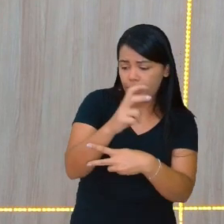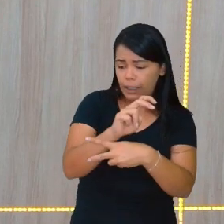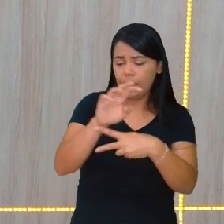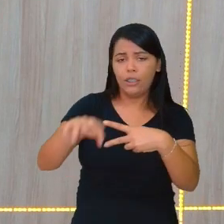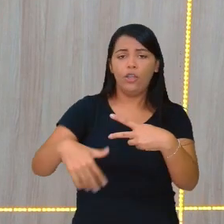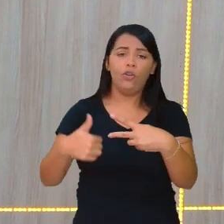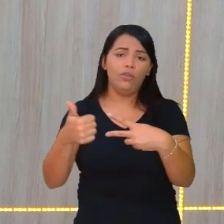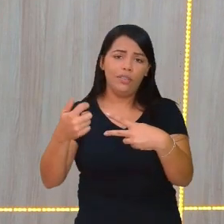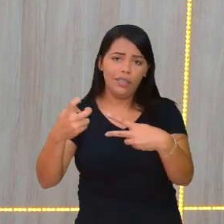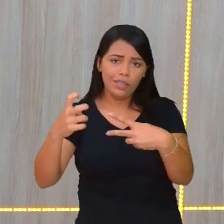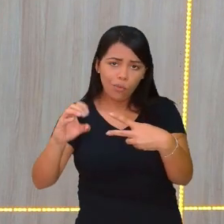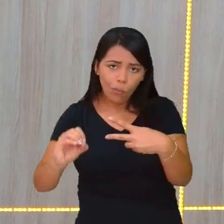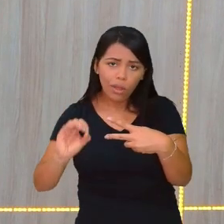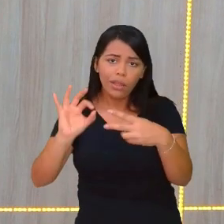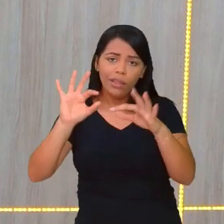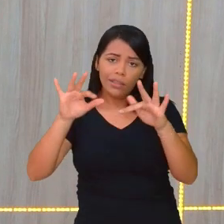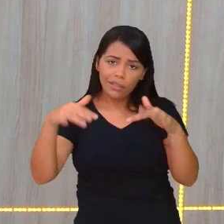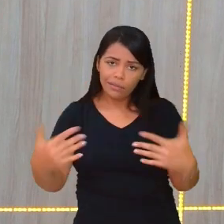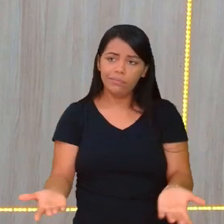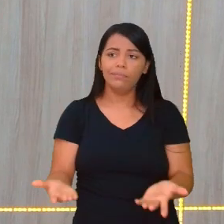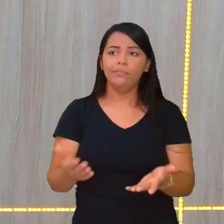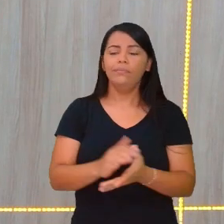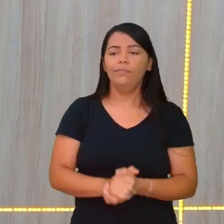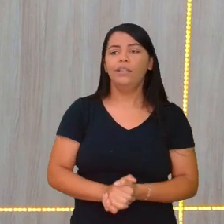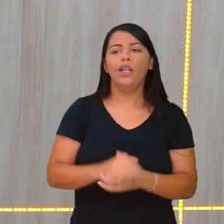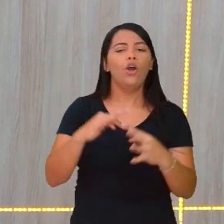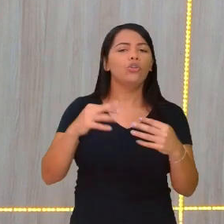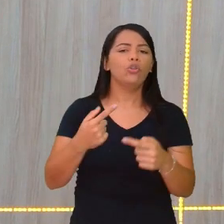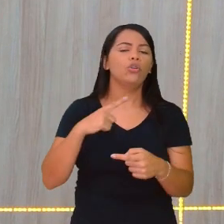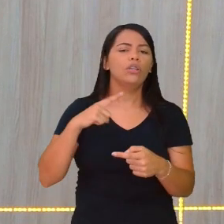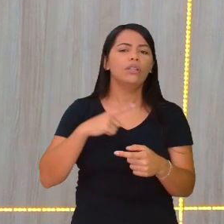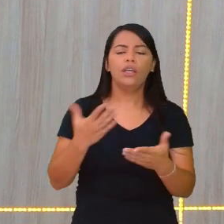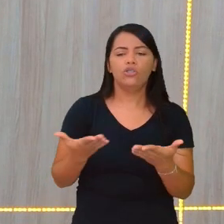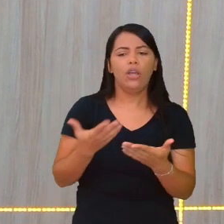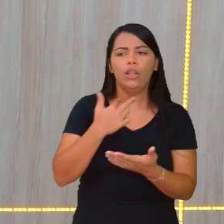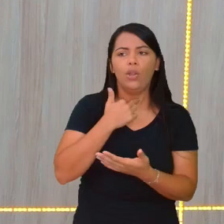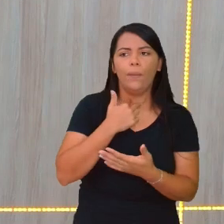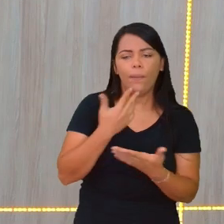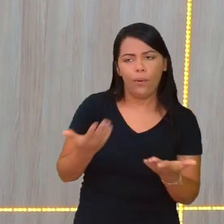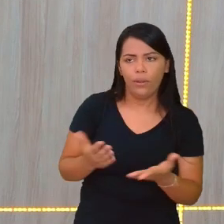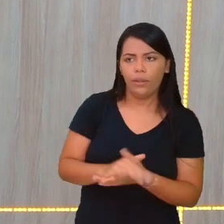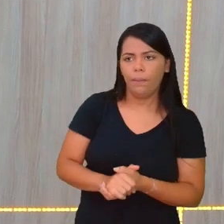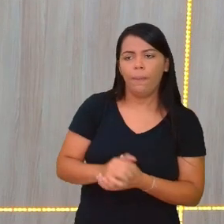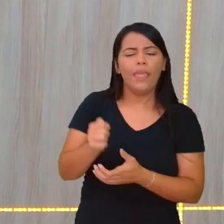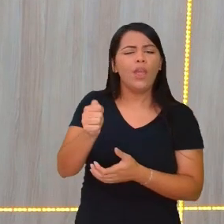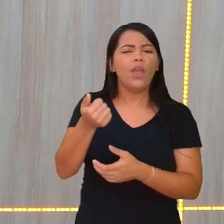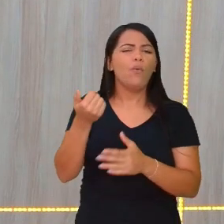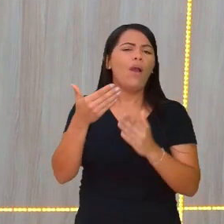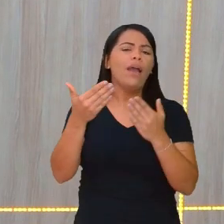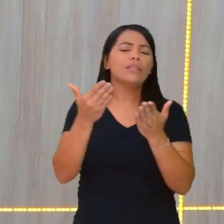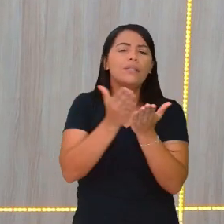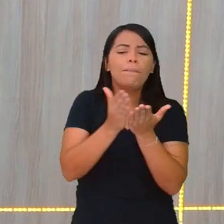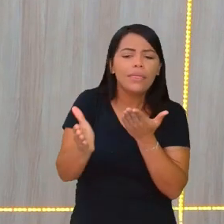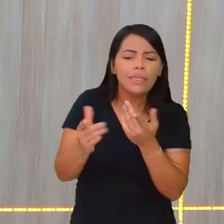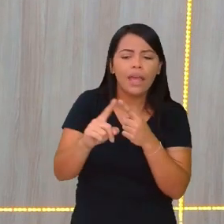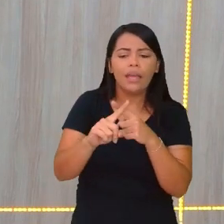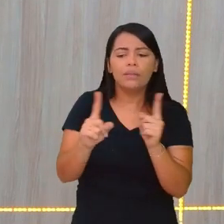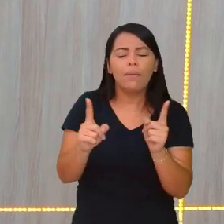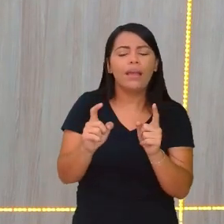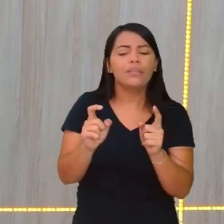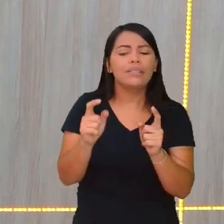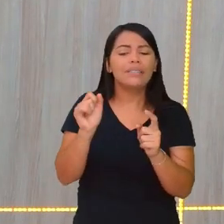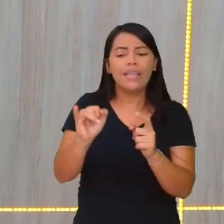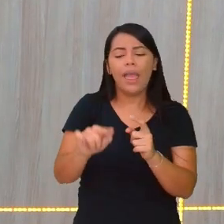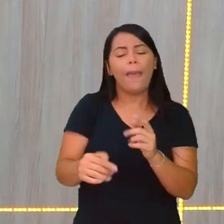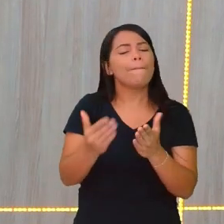um pouquinho menos, está cancelado. Ó. Aqui seria metade, aqui é quase a metade, mas mesmo que fosse a metade,